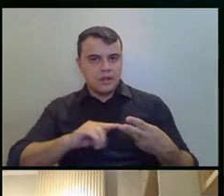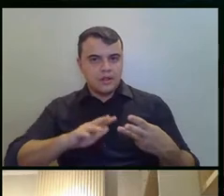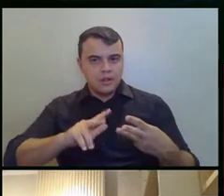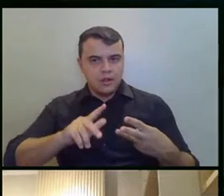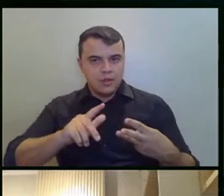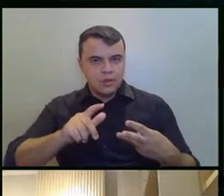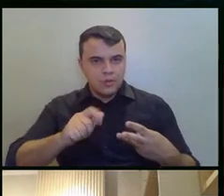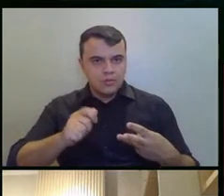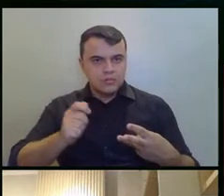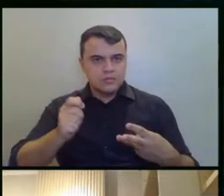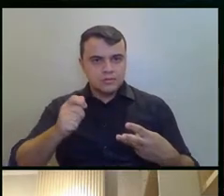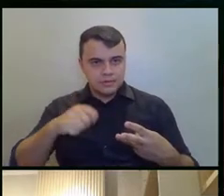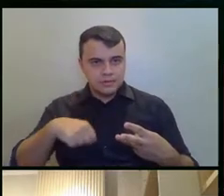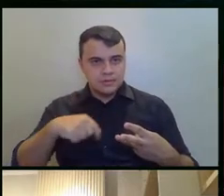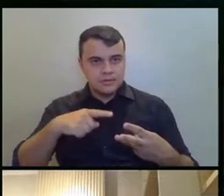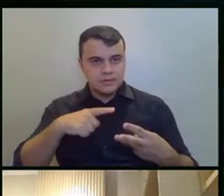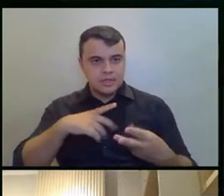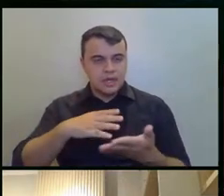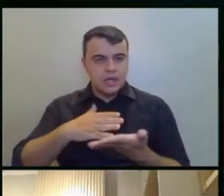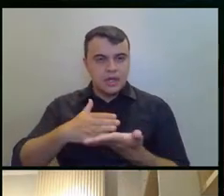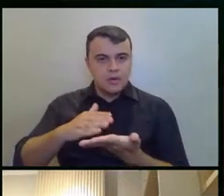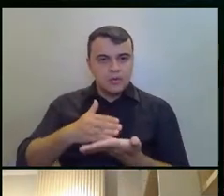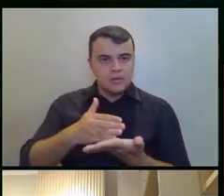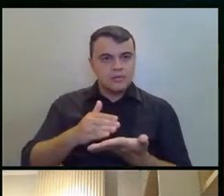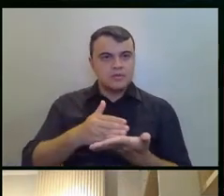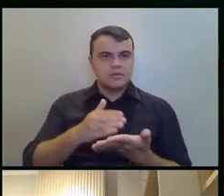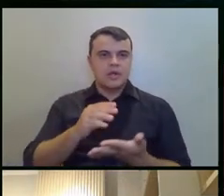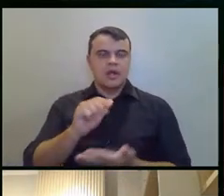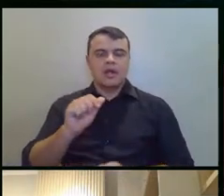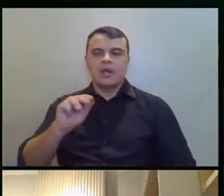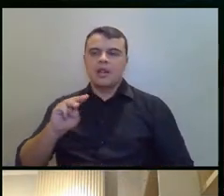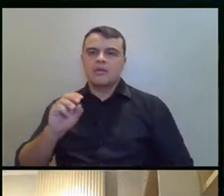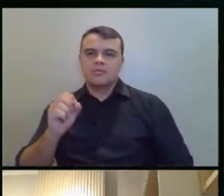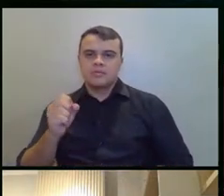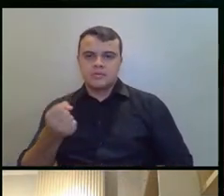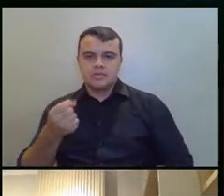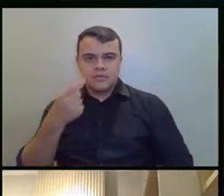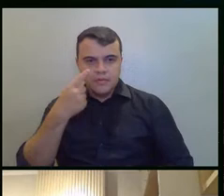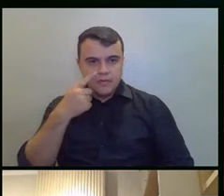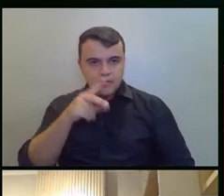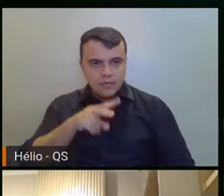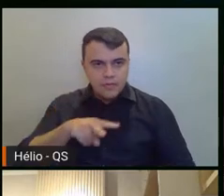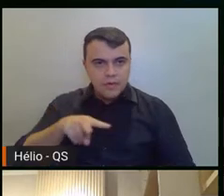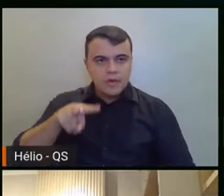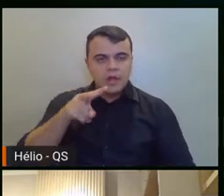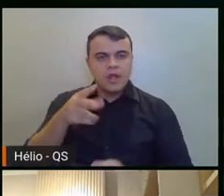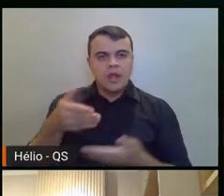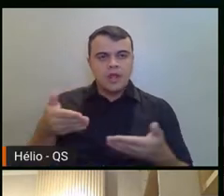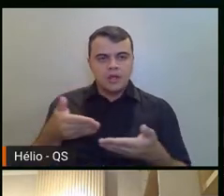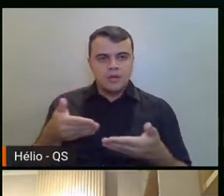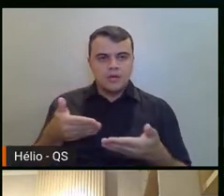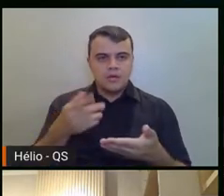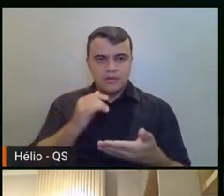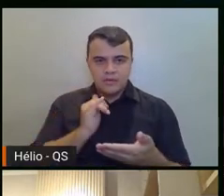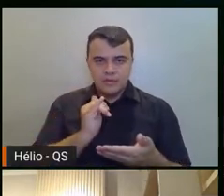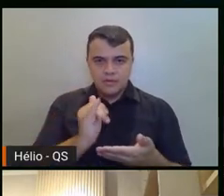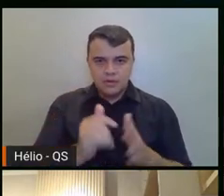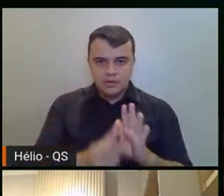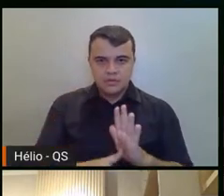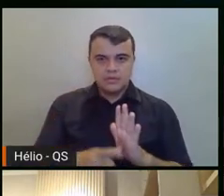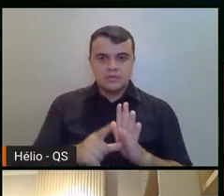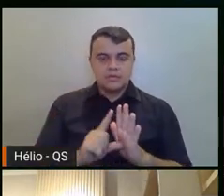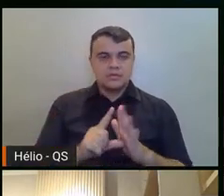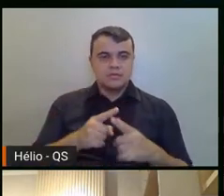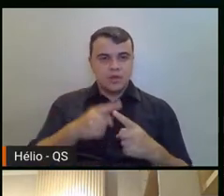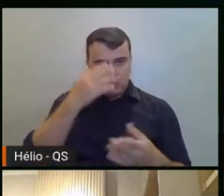no mundo aí da de algumas alguns serviços da WS Então vamos dar uma olhadinha aqui e aqui galera o recado antes de entrar é